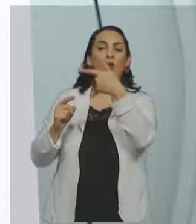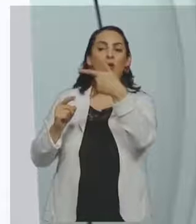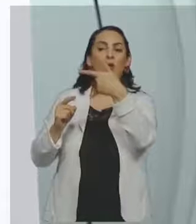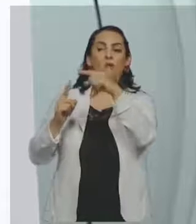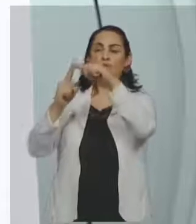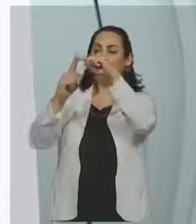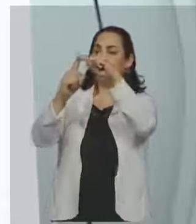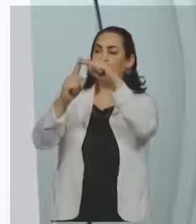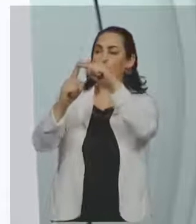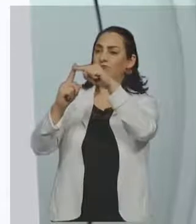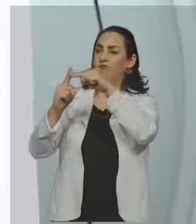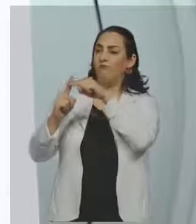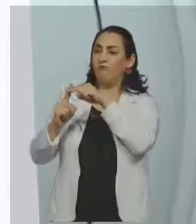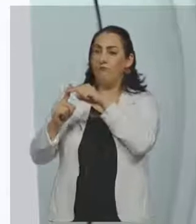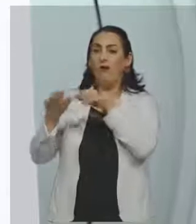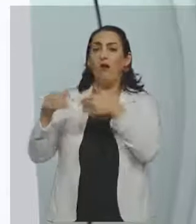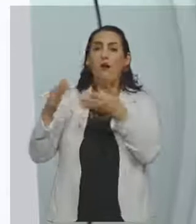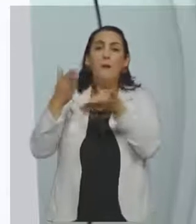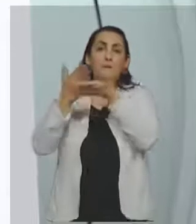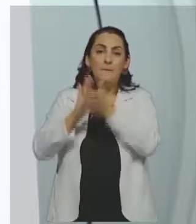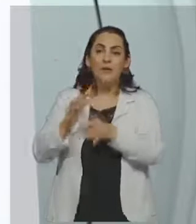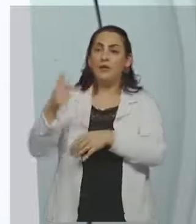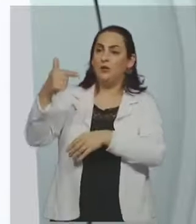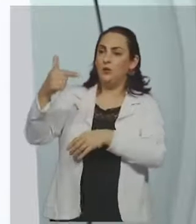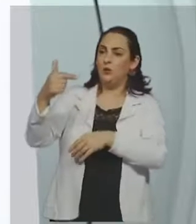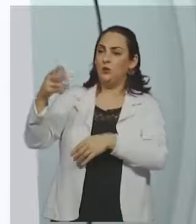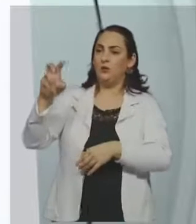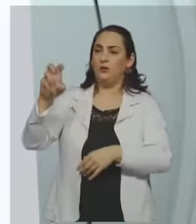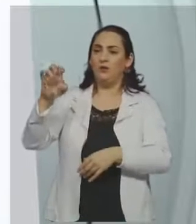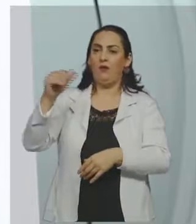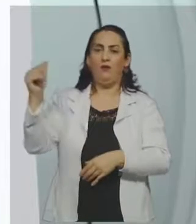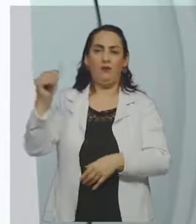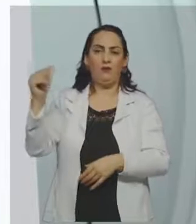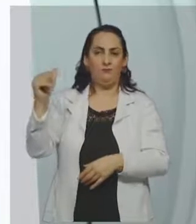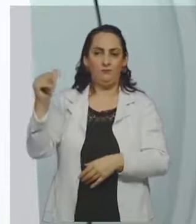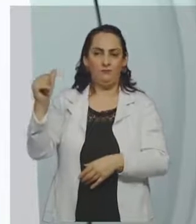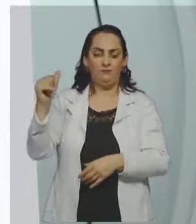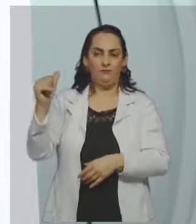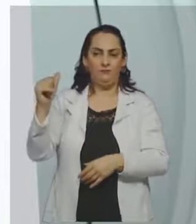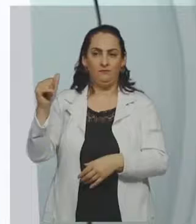certo? Então, se o número de prótons